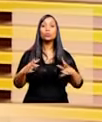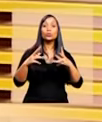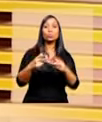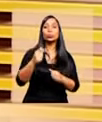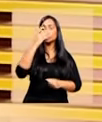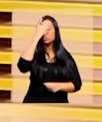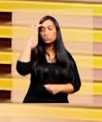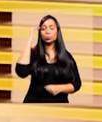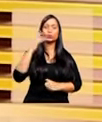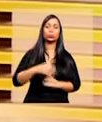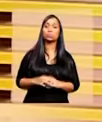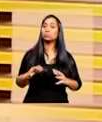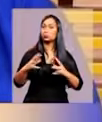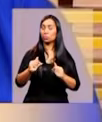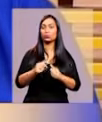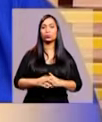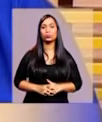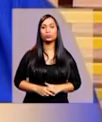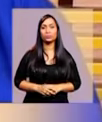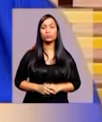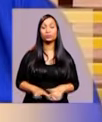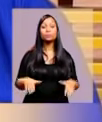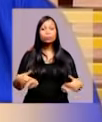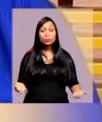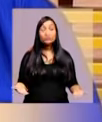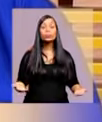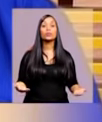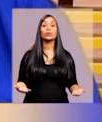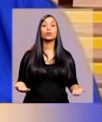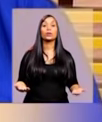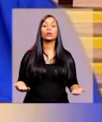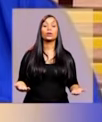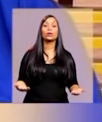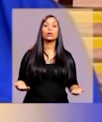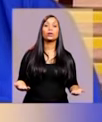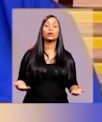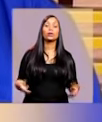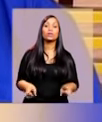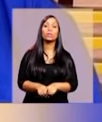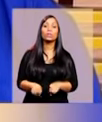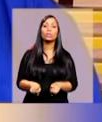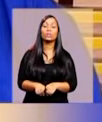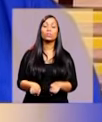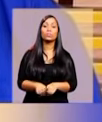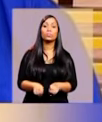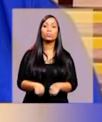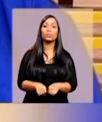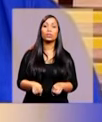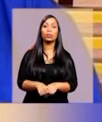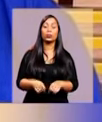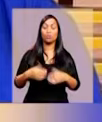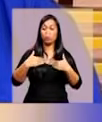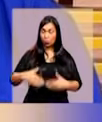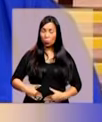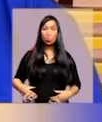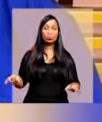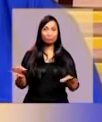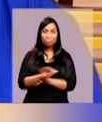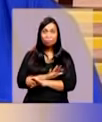seja, todos os seres que sentem, todos eles. E tão logo o invólucro físico